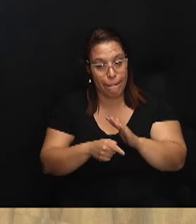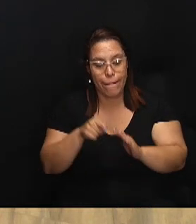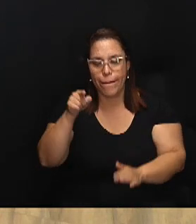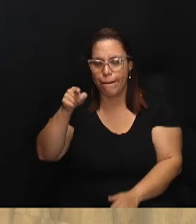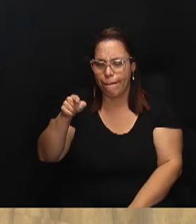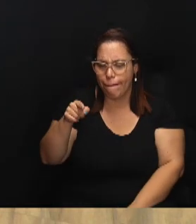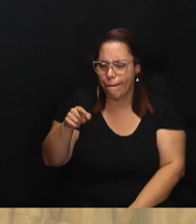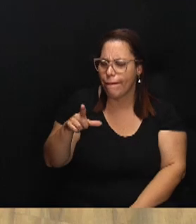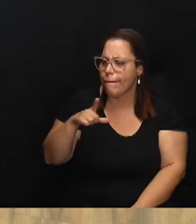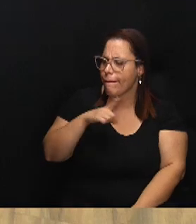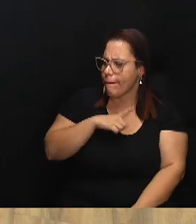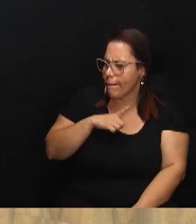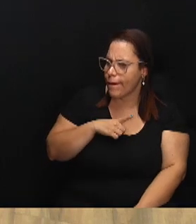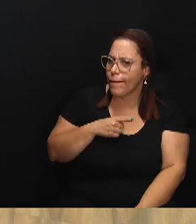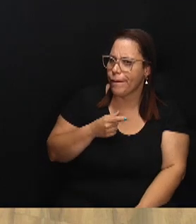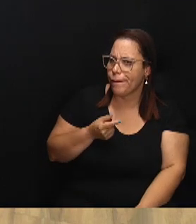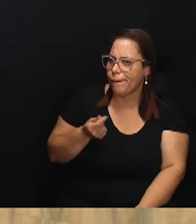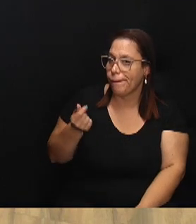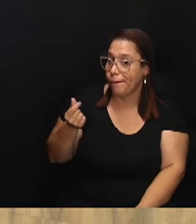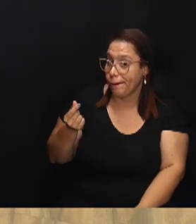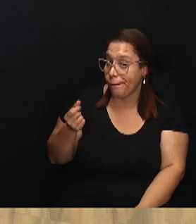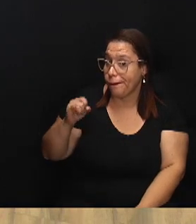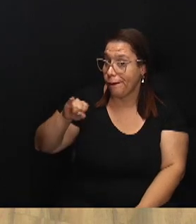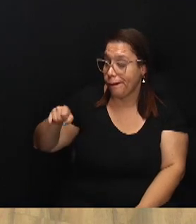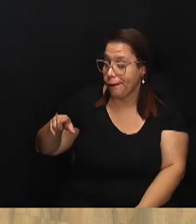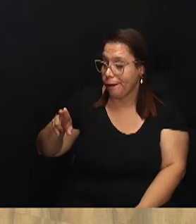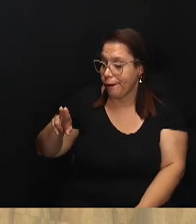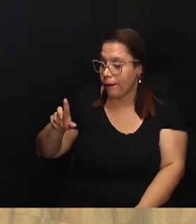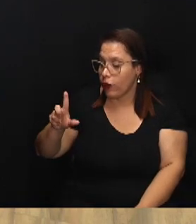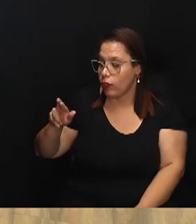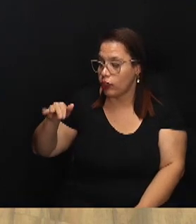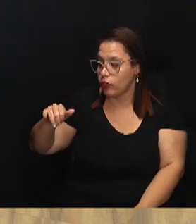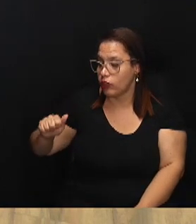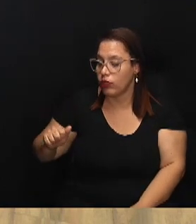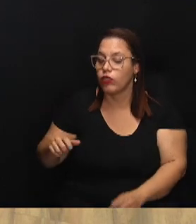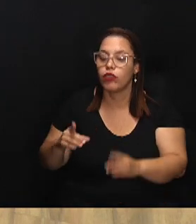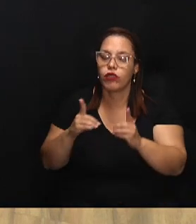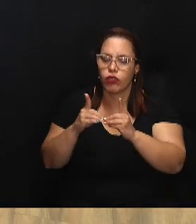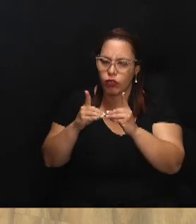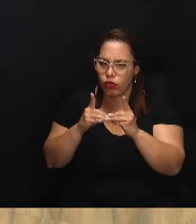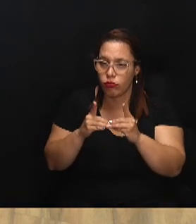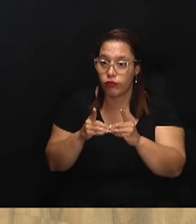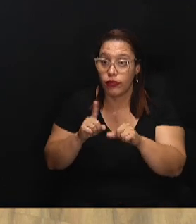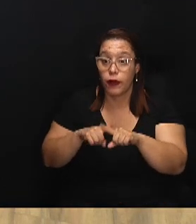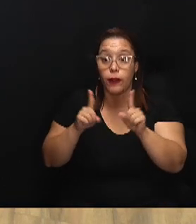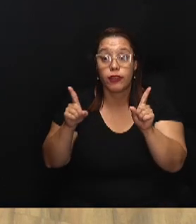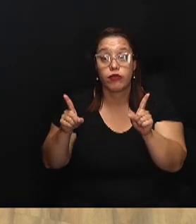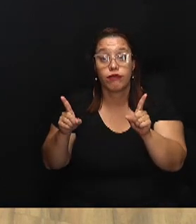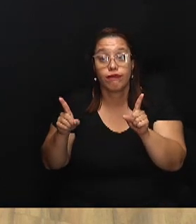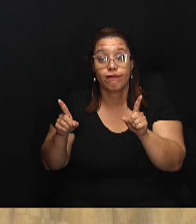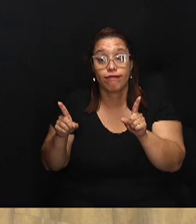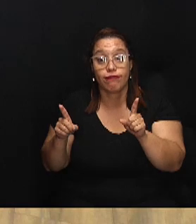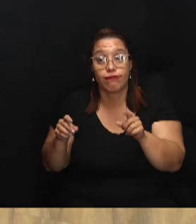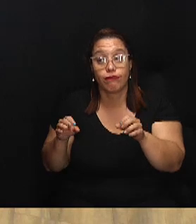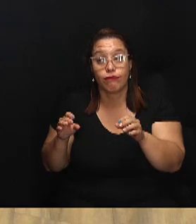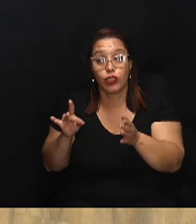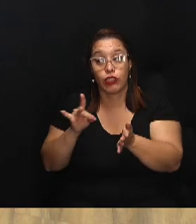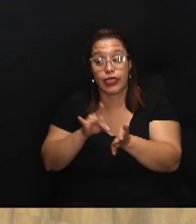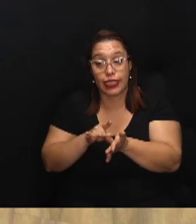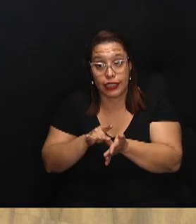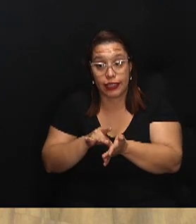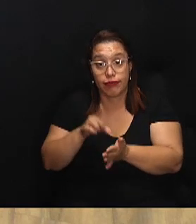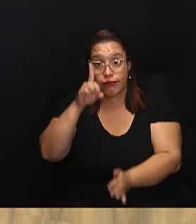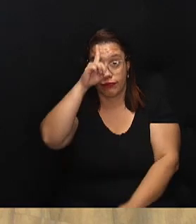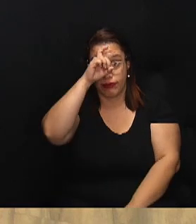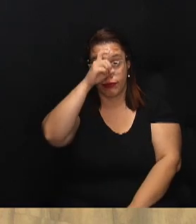exemplo, teve a condição, no caso, Juliana, de procurar um atendimento e tal, mas como que você acha que deveria ser? Hoje a gente tem os